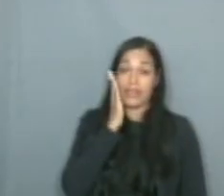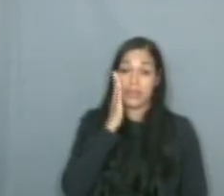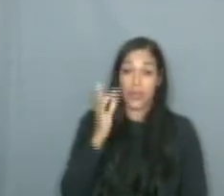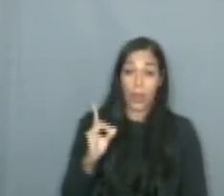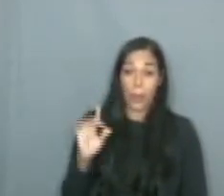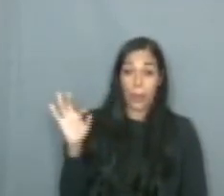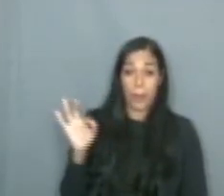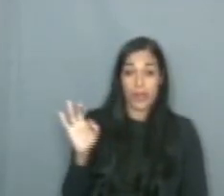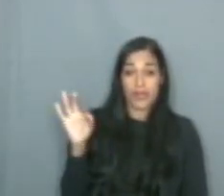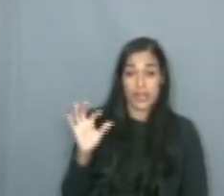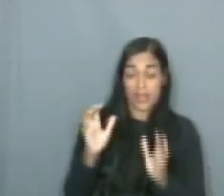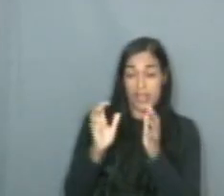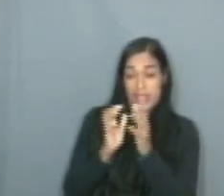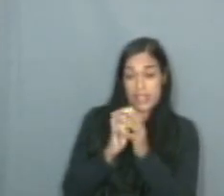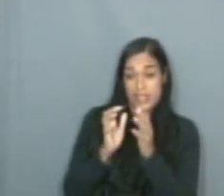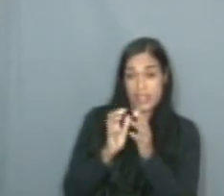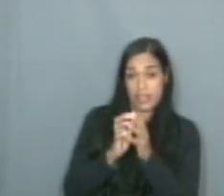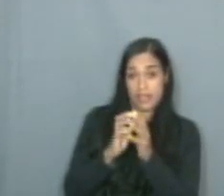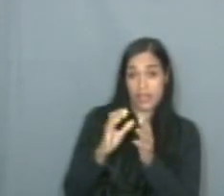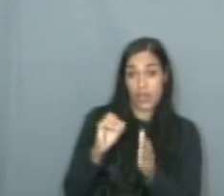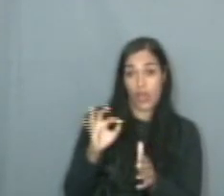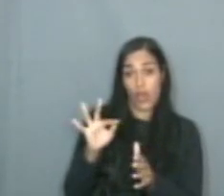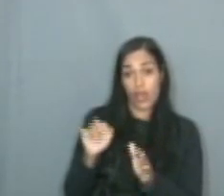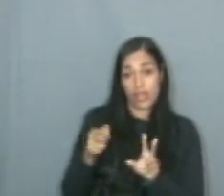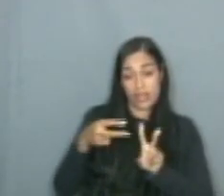é indígena. Vamos colocar 1% de cota para indígena?